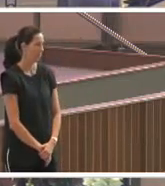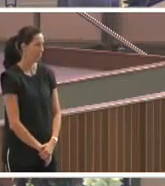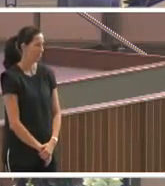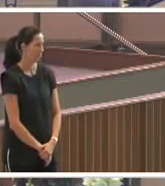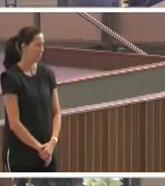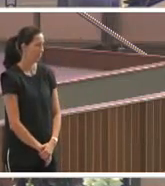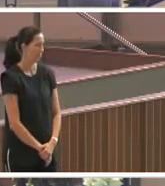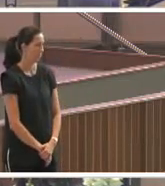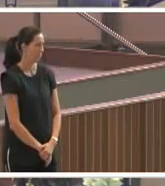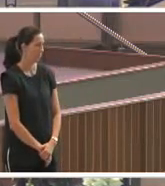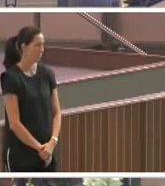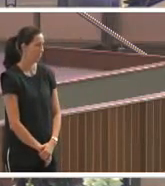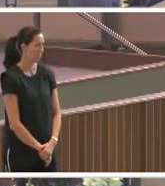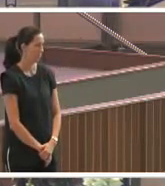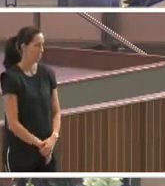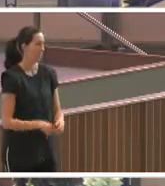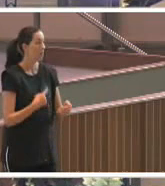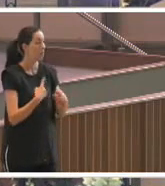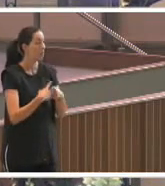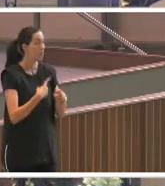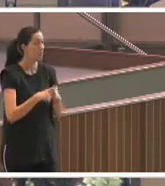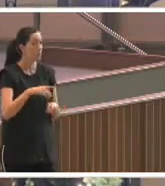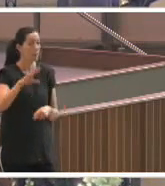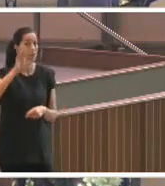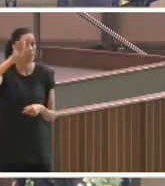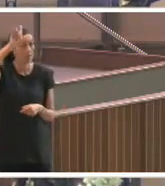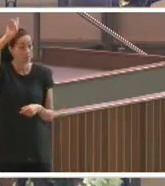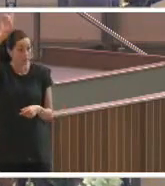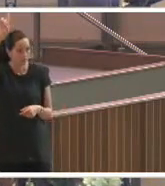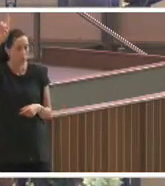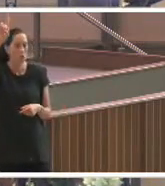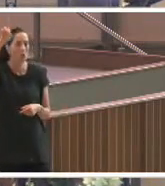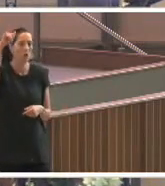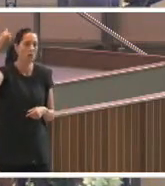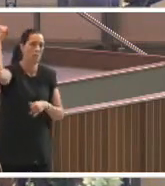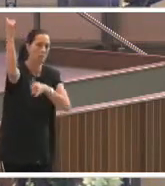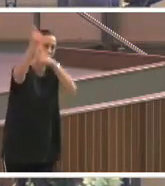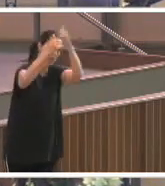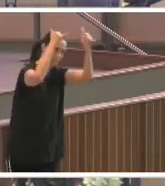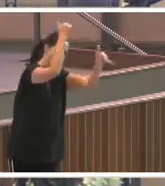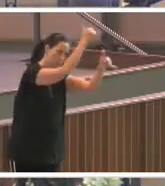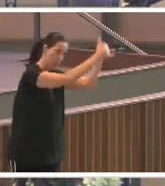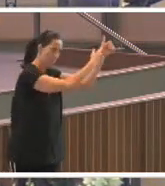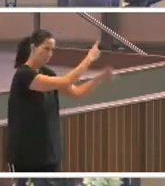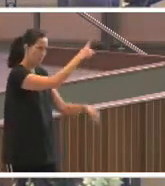que foram inspiradas pelas mensagens para estar aqui e jejuar.